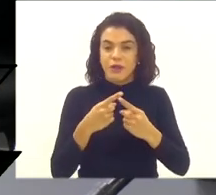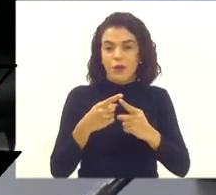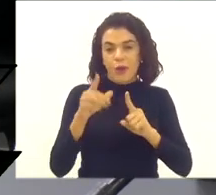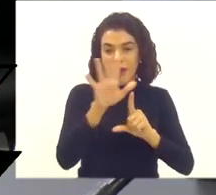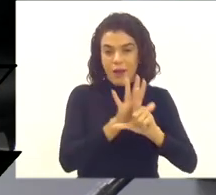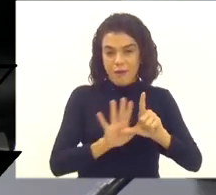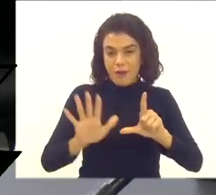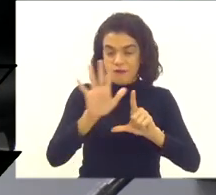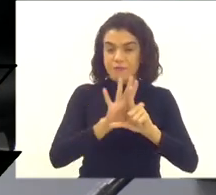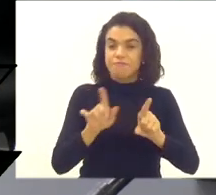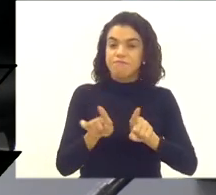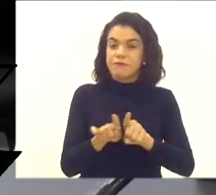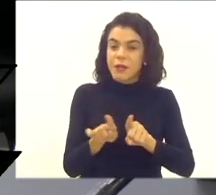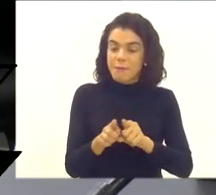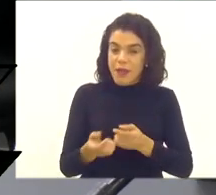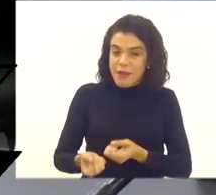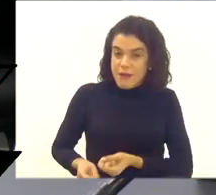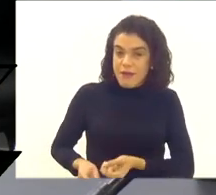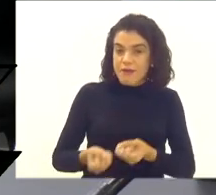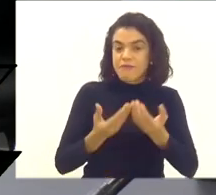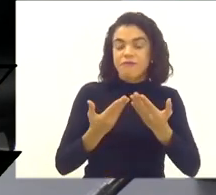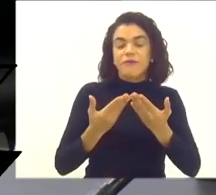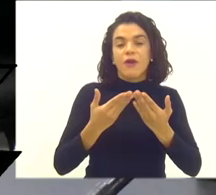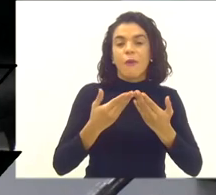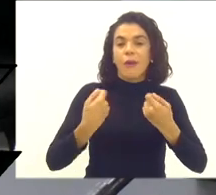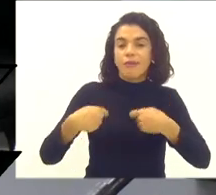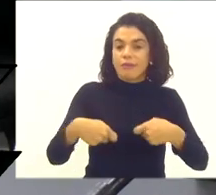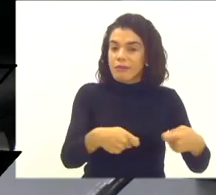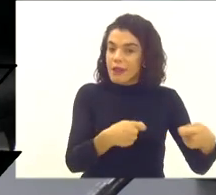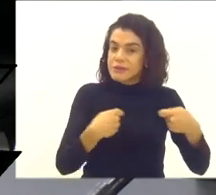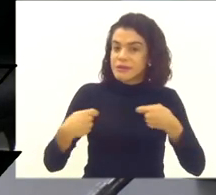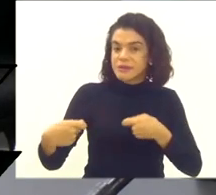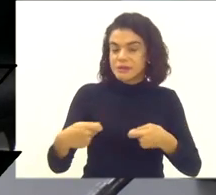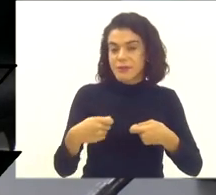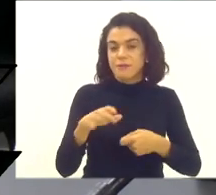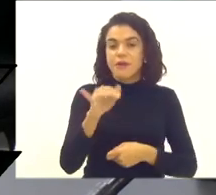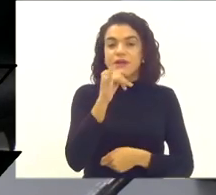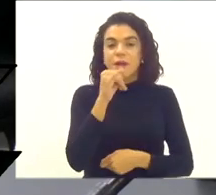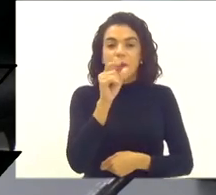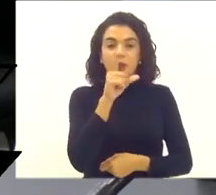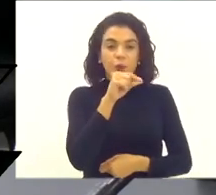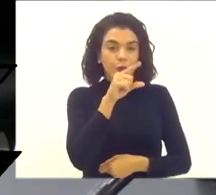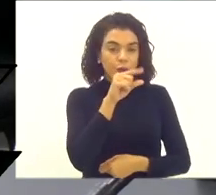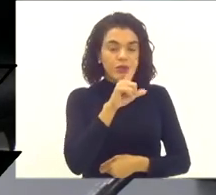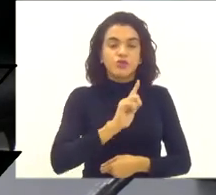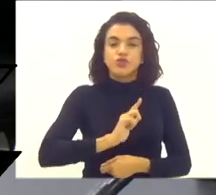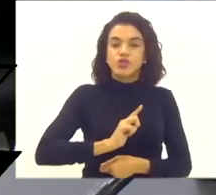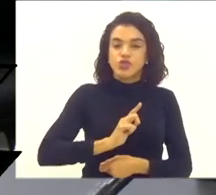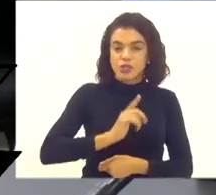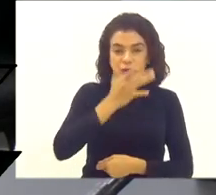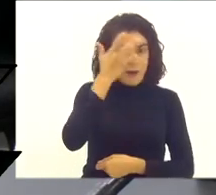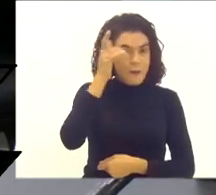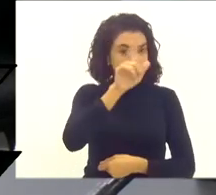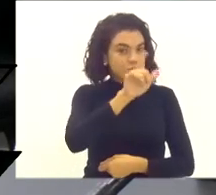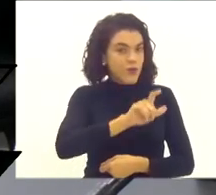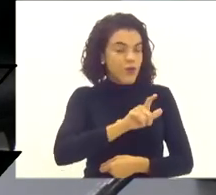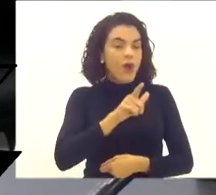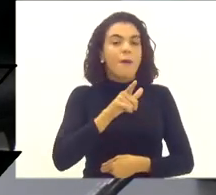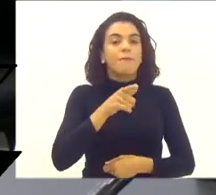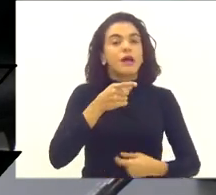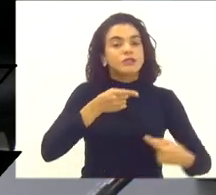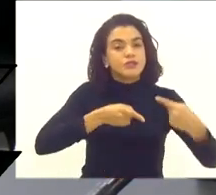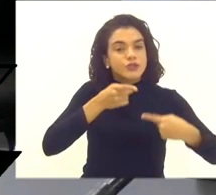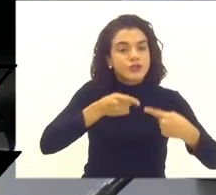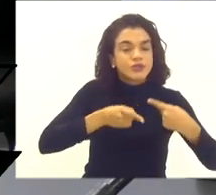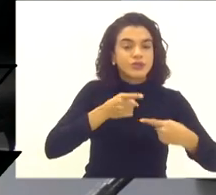fazer demandas também né para essas plataformas o Twitter por exemplo tinha uma pessoa específica para discutir